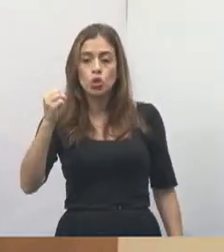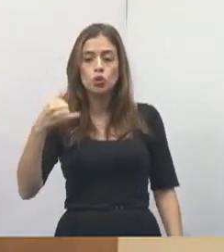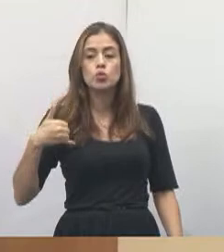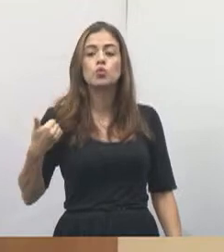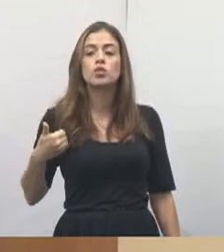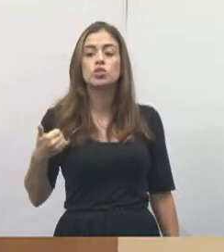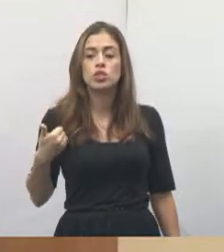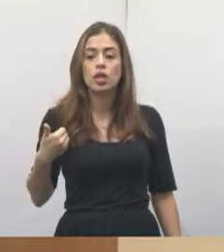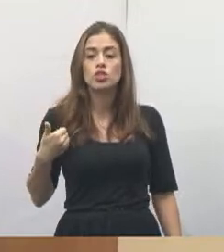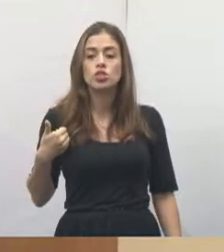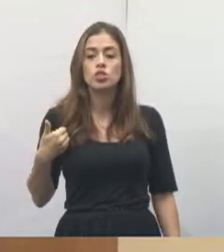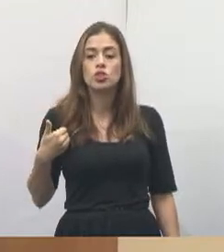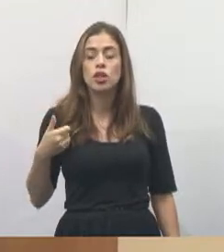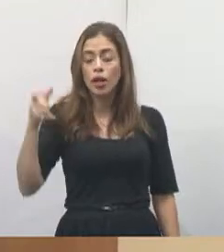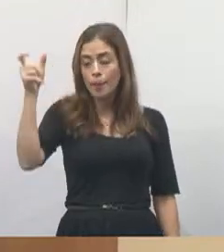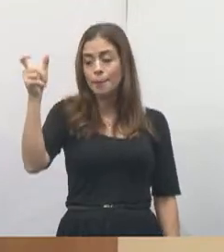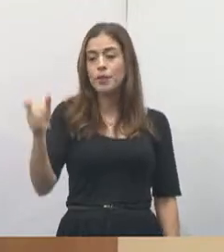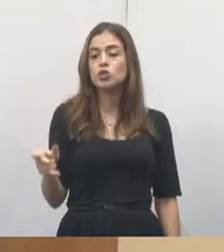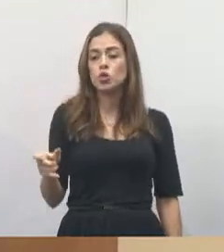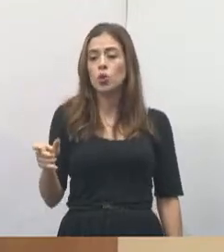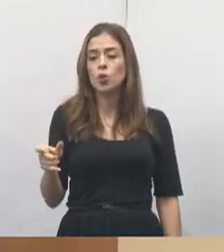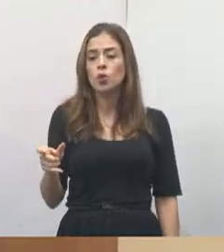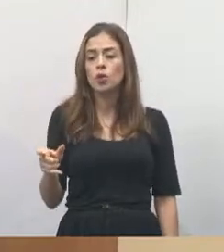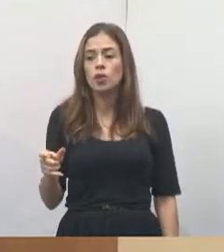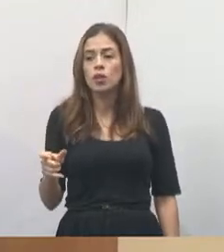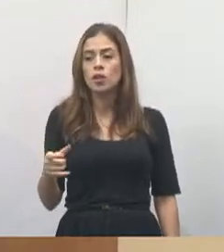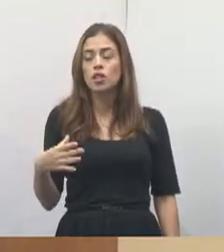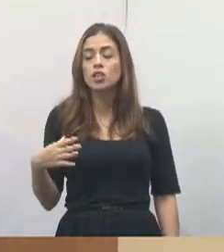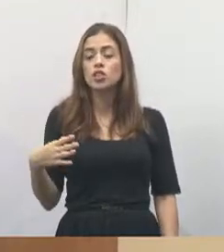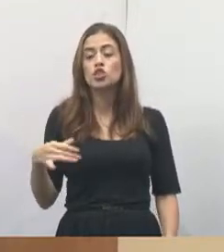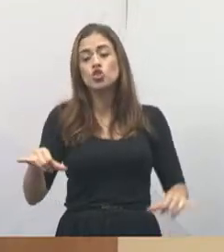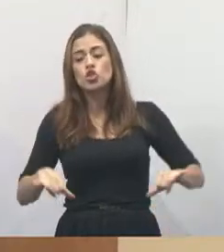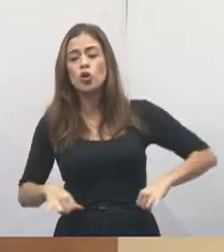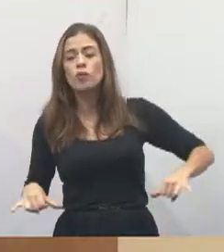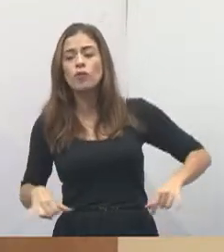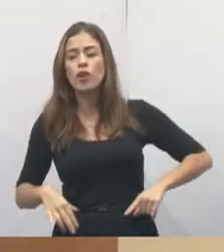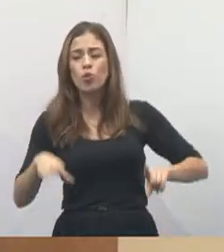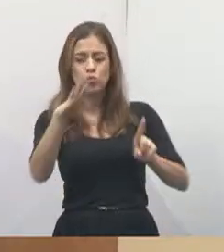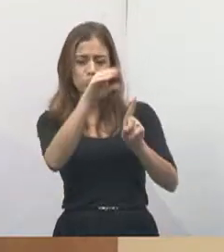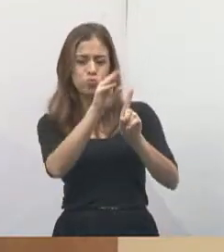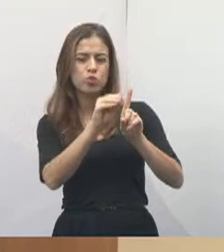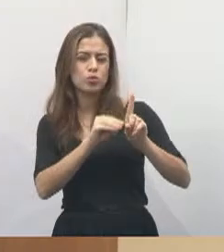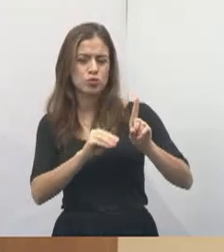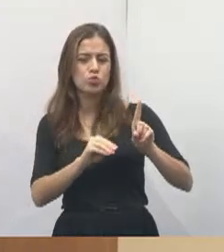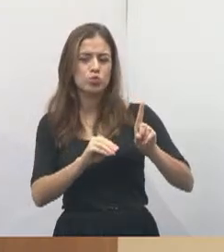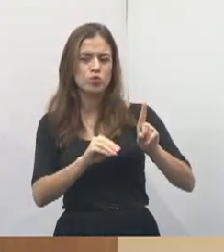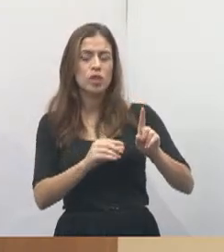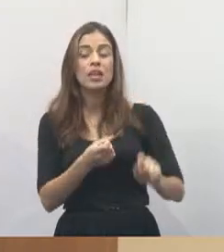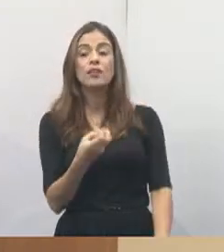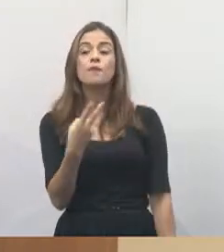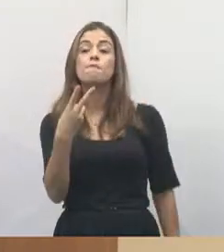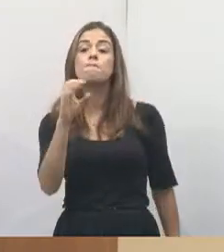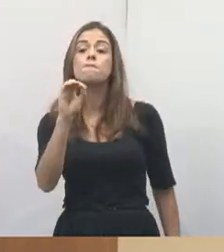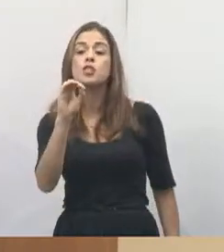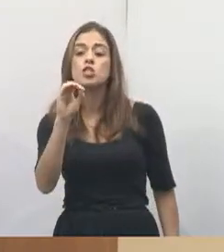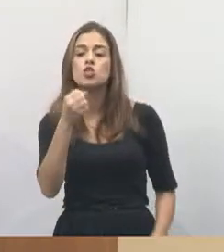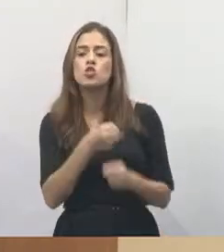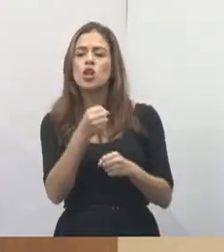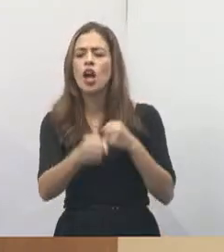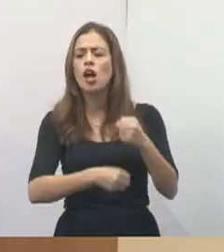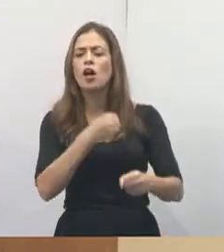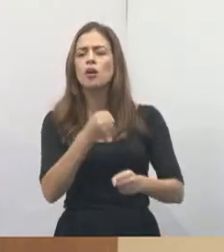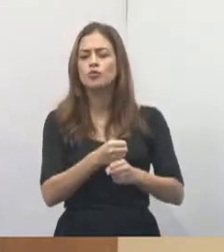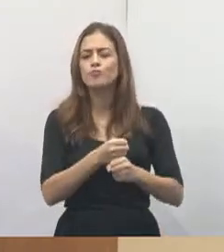vítima e 20 anos para o crime prescrever. O que é isso? A vítima terá